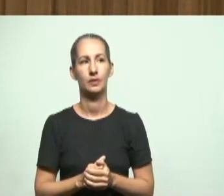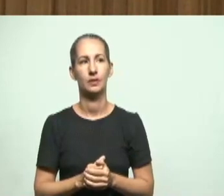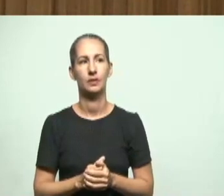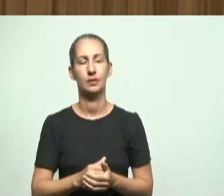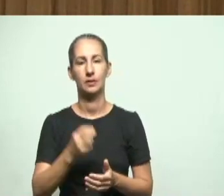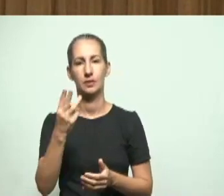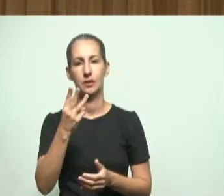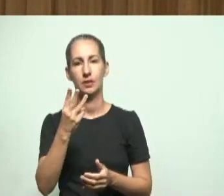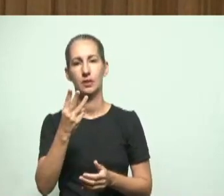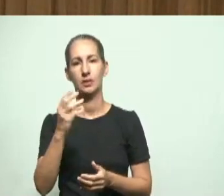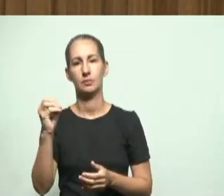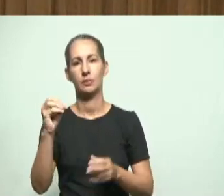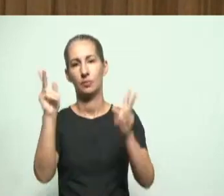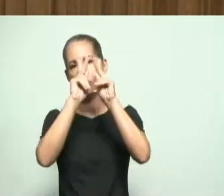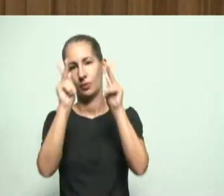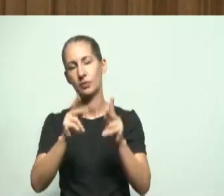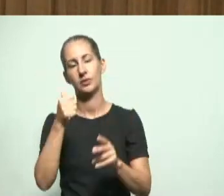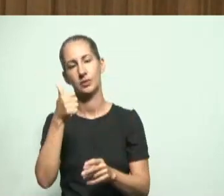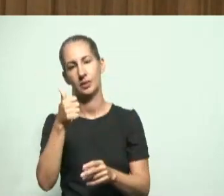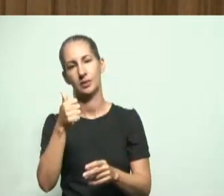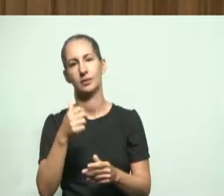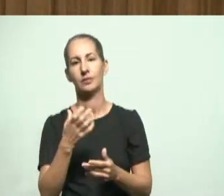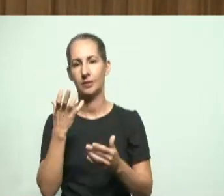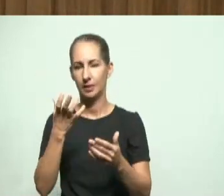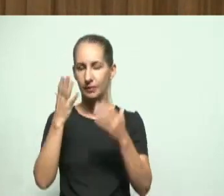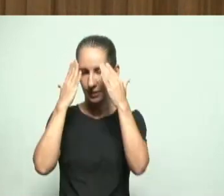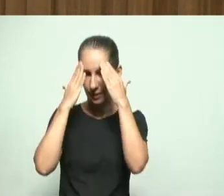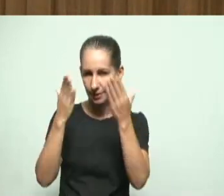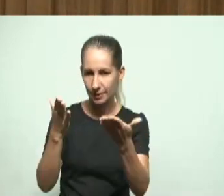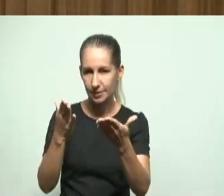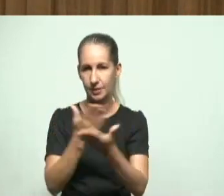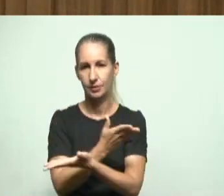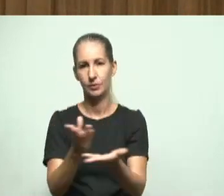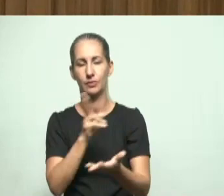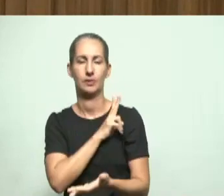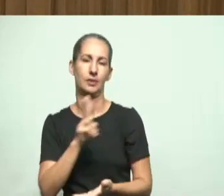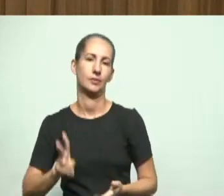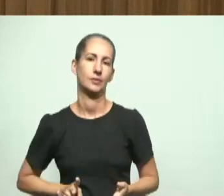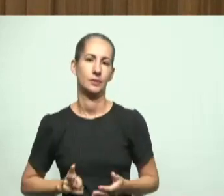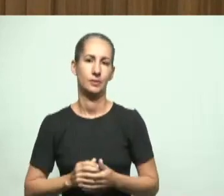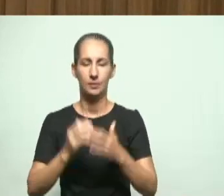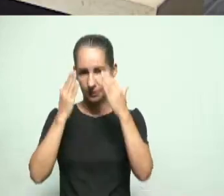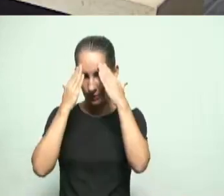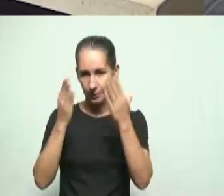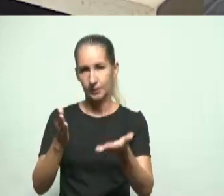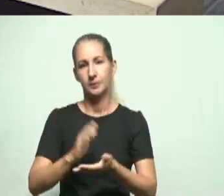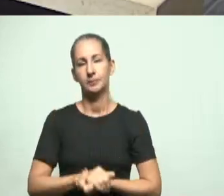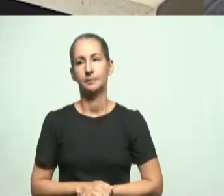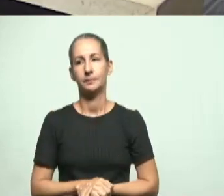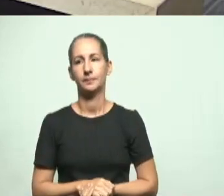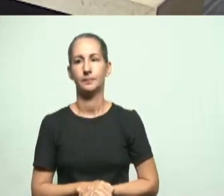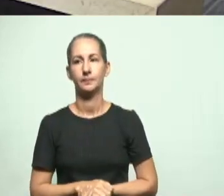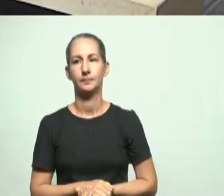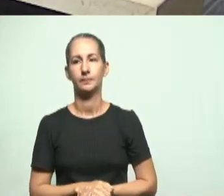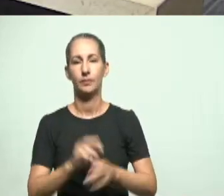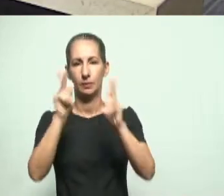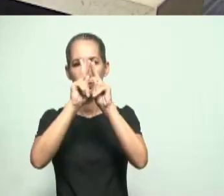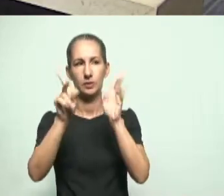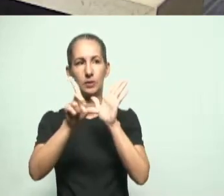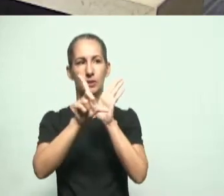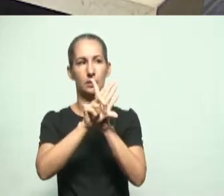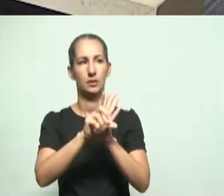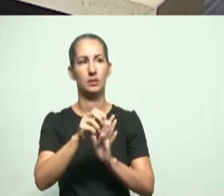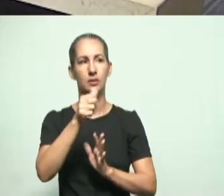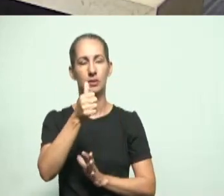é meu trigésimo projeto aprovado nessa casa, eu quero agradecer aos vereadores e vereadoras. Obrigado. Projeto de